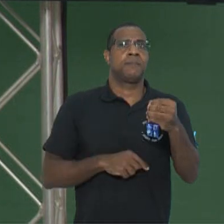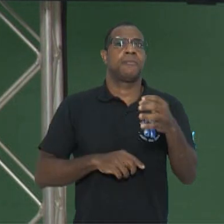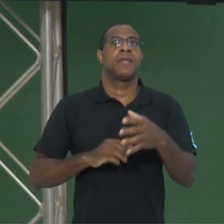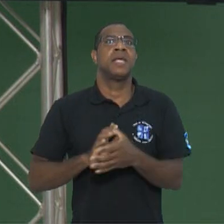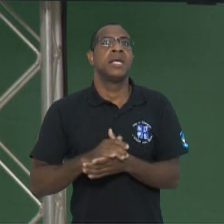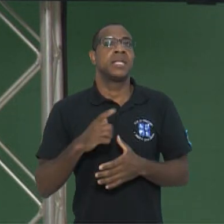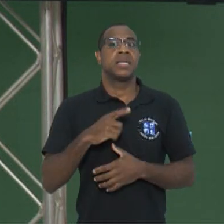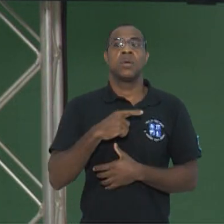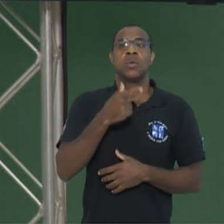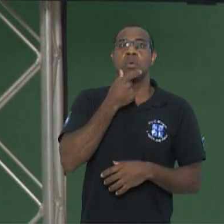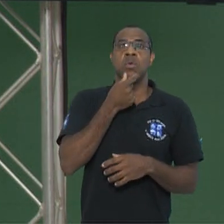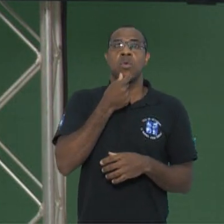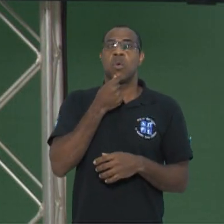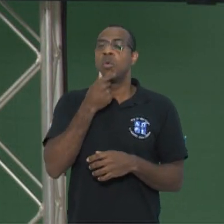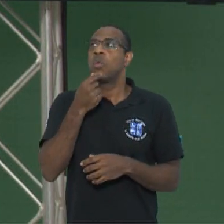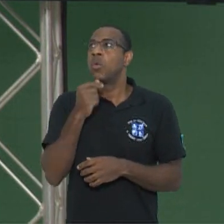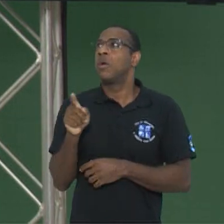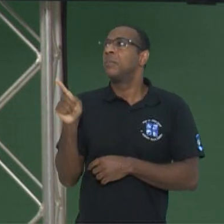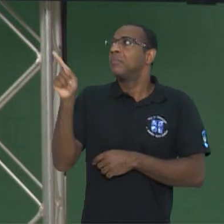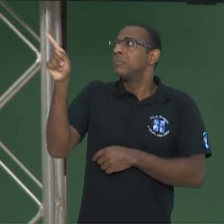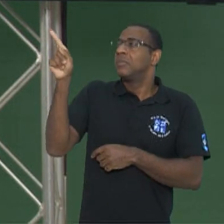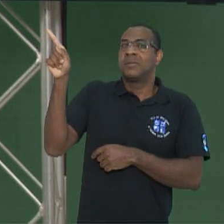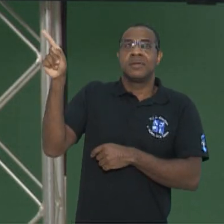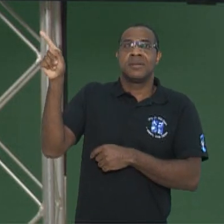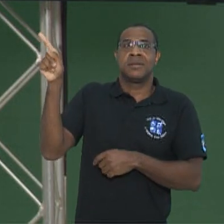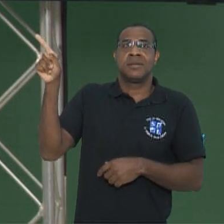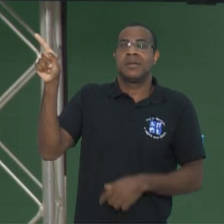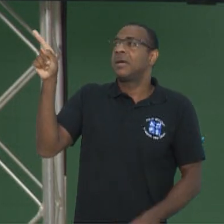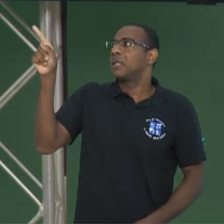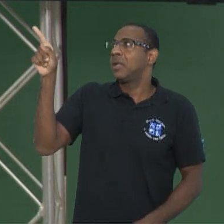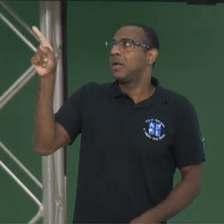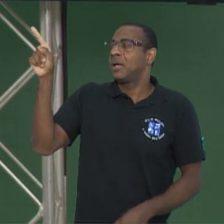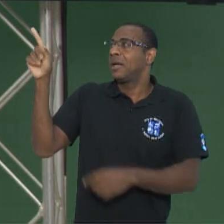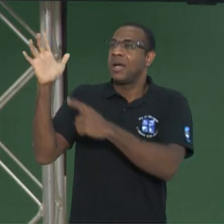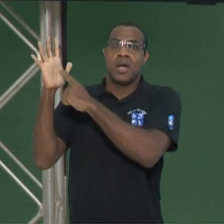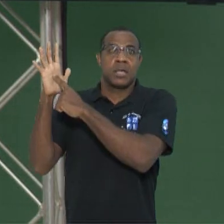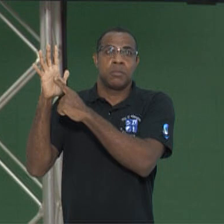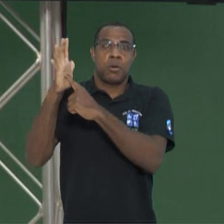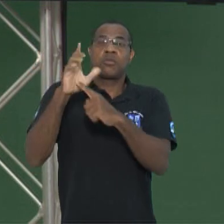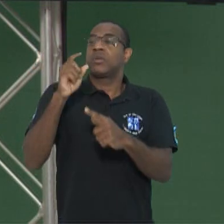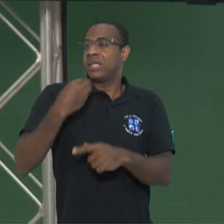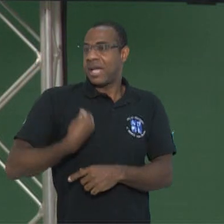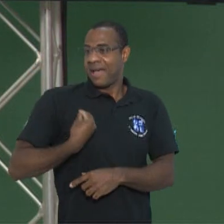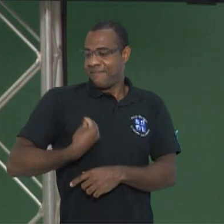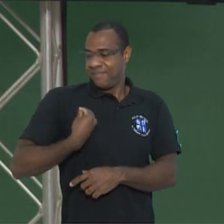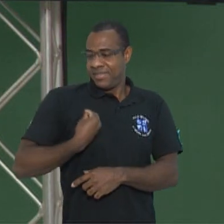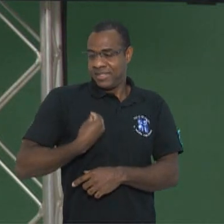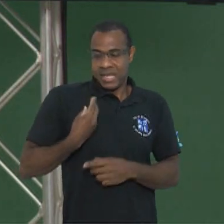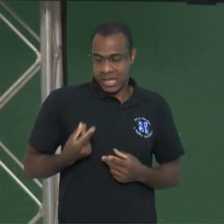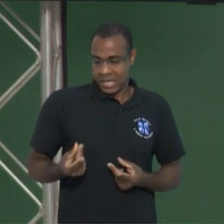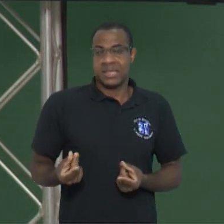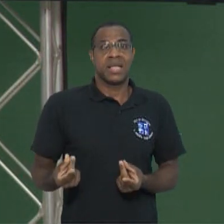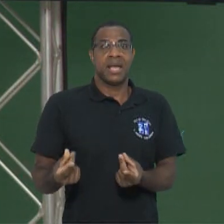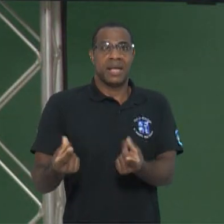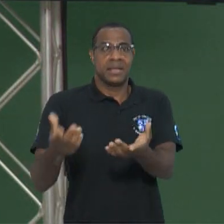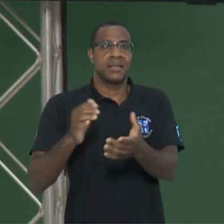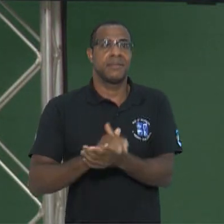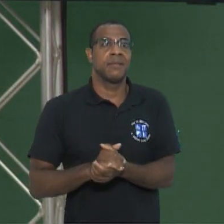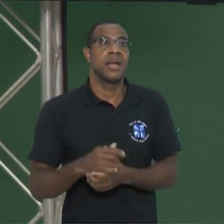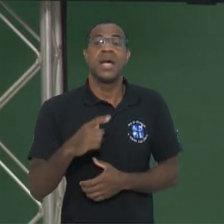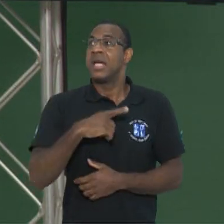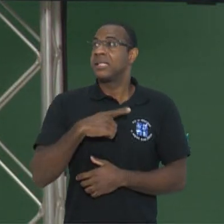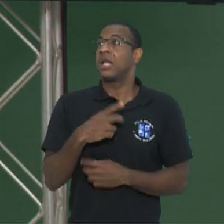cruz de An, né, ou Anki, né, a cruz que representa a vida ou a vida eterna. Aqui nós temos o